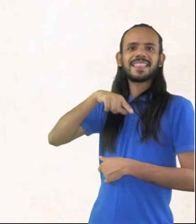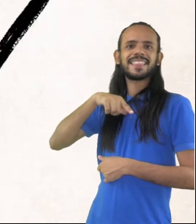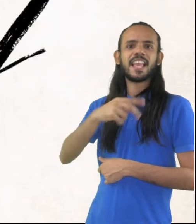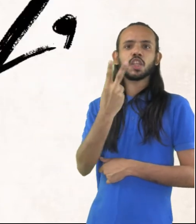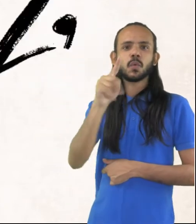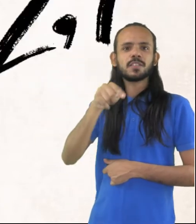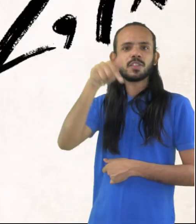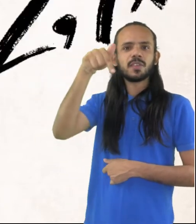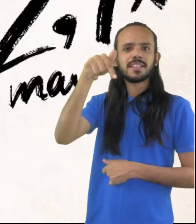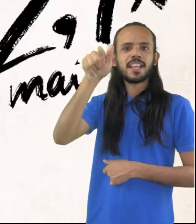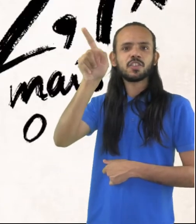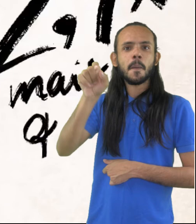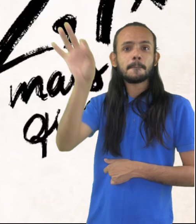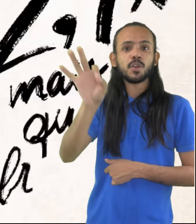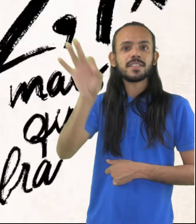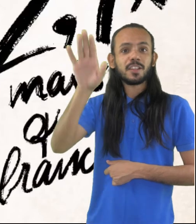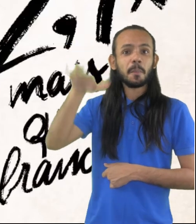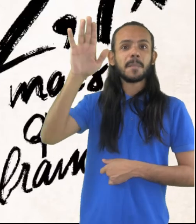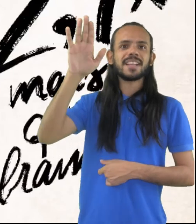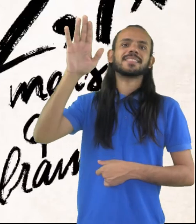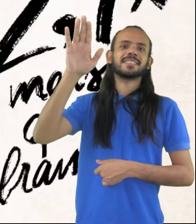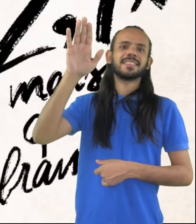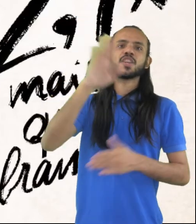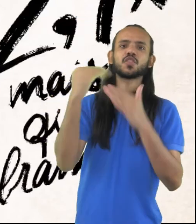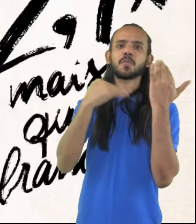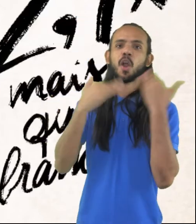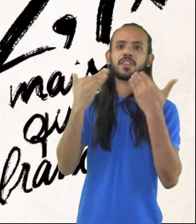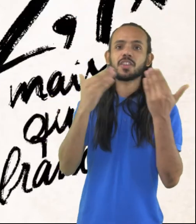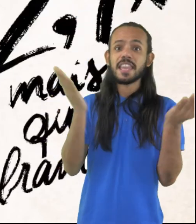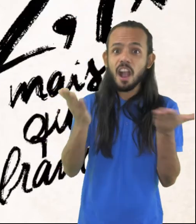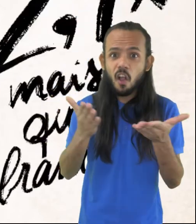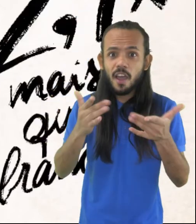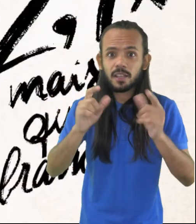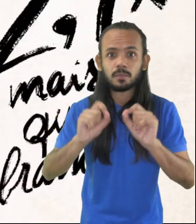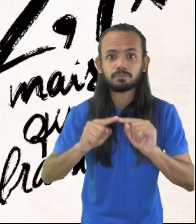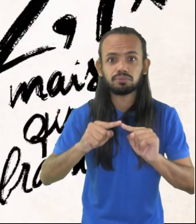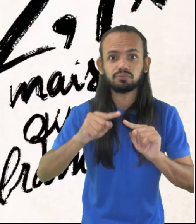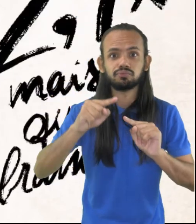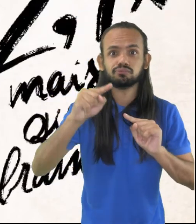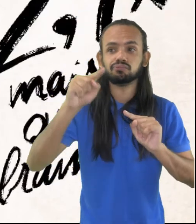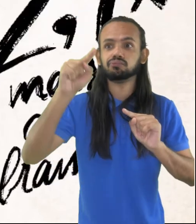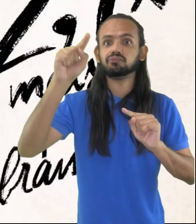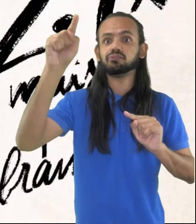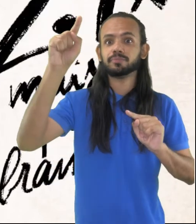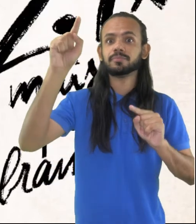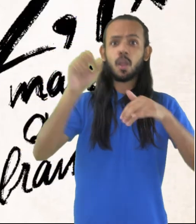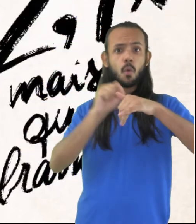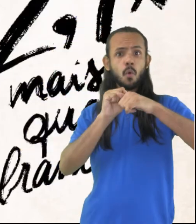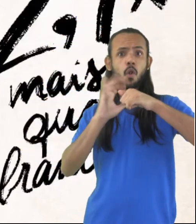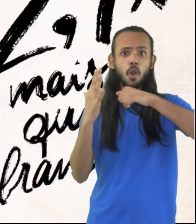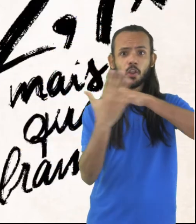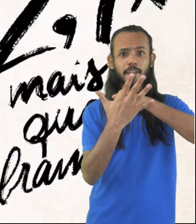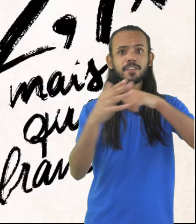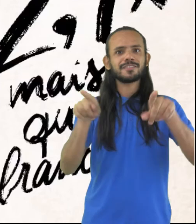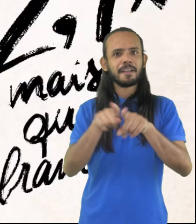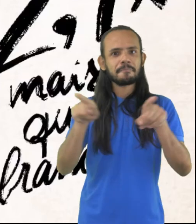têm 2,7 mais chances de serem assassinadas do que brancos, e esse padrão veio aumentando nos últimos anos. A pandemia